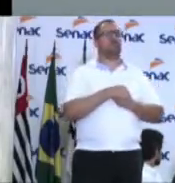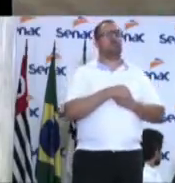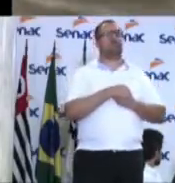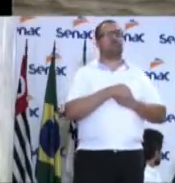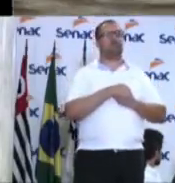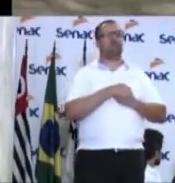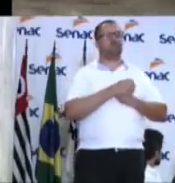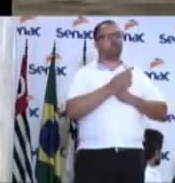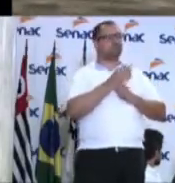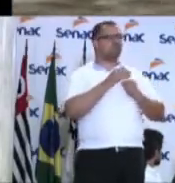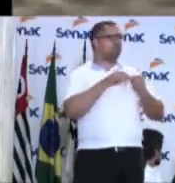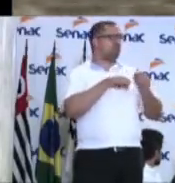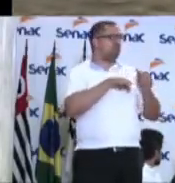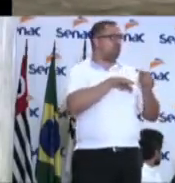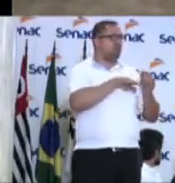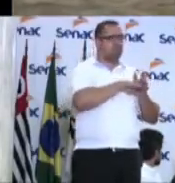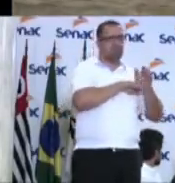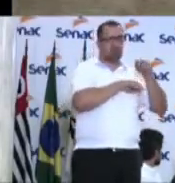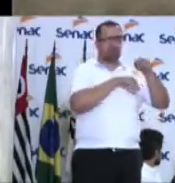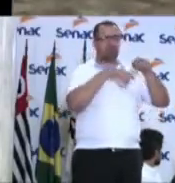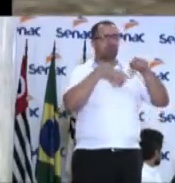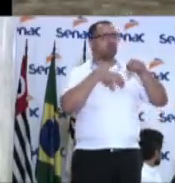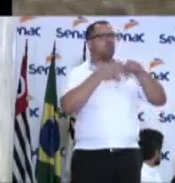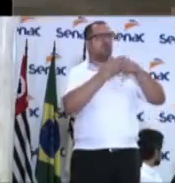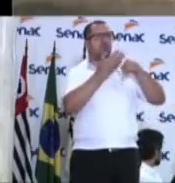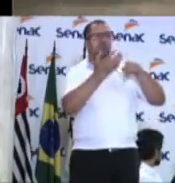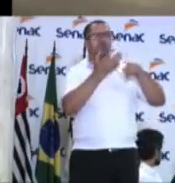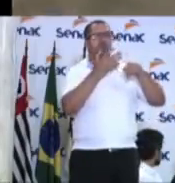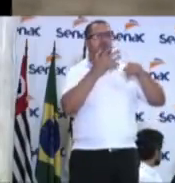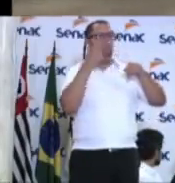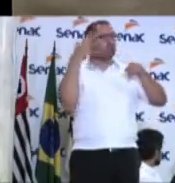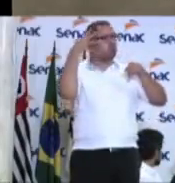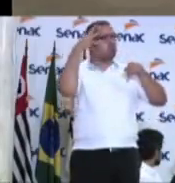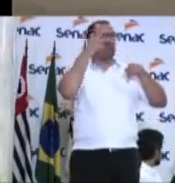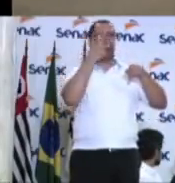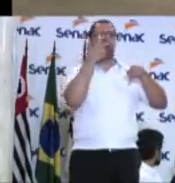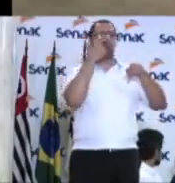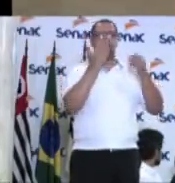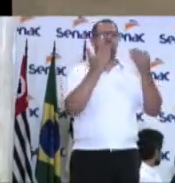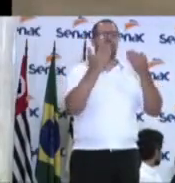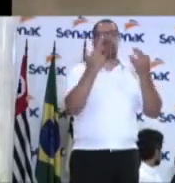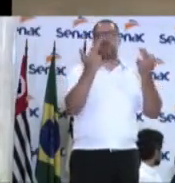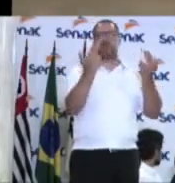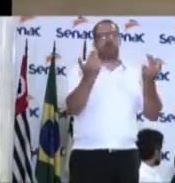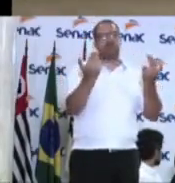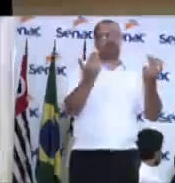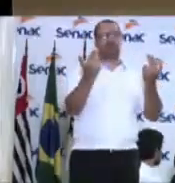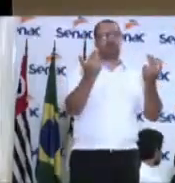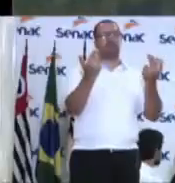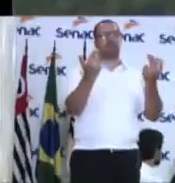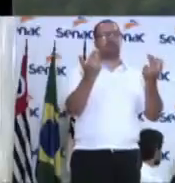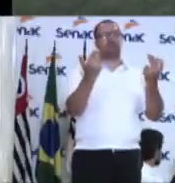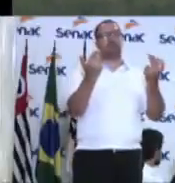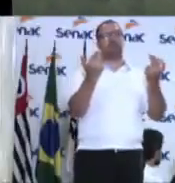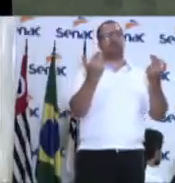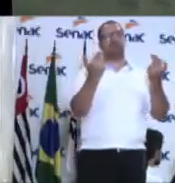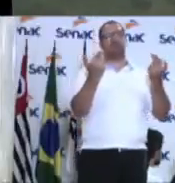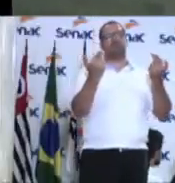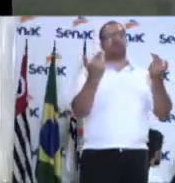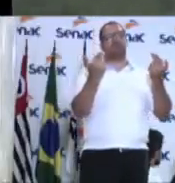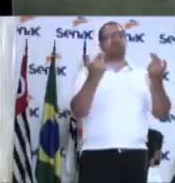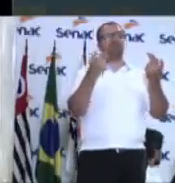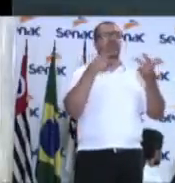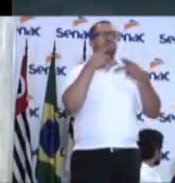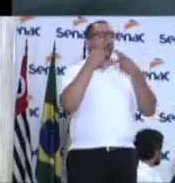Pra você chegar aqui, você tem que virar um bicho, né, também. Você tem que remar como eles. Então isso, a gente